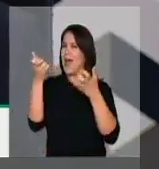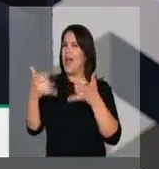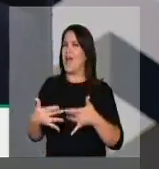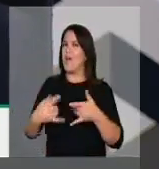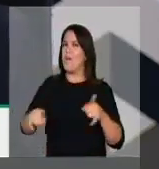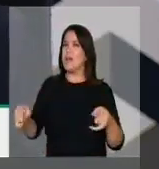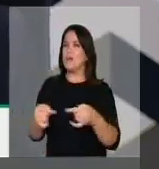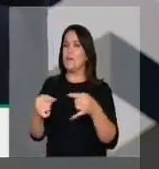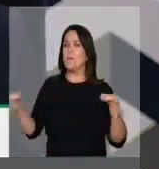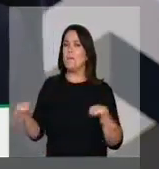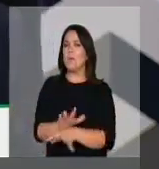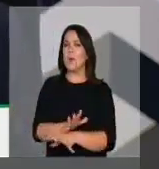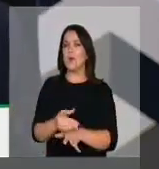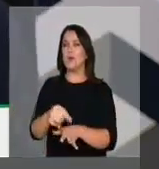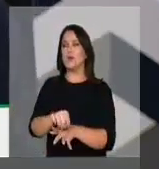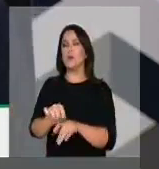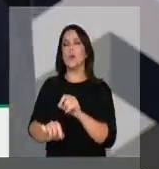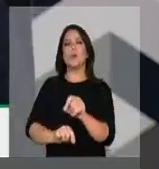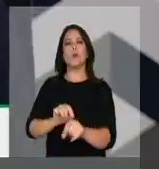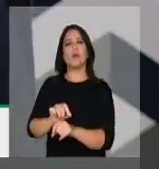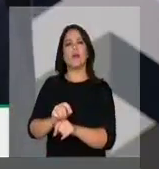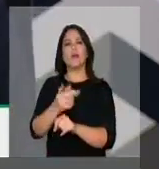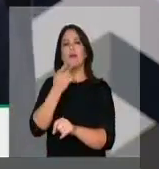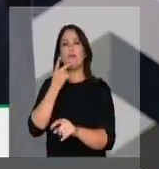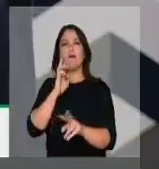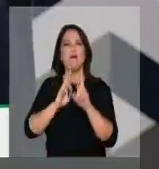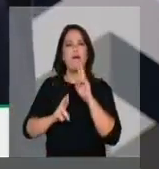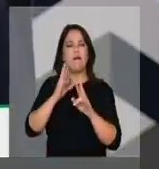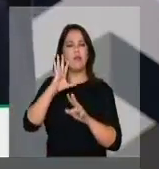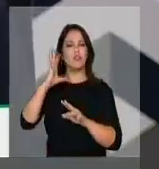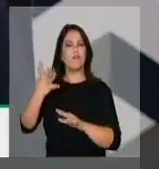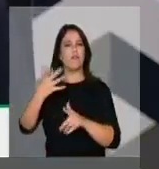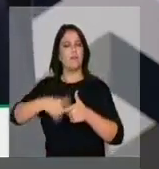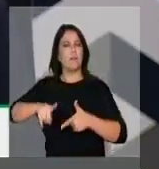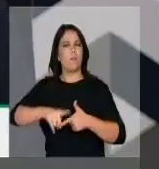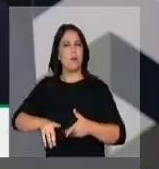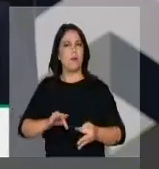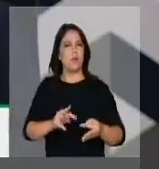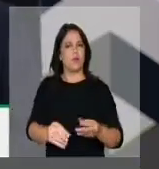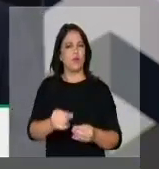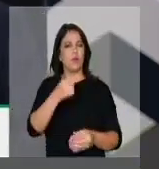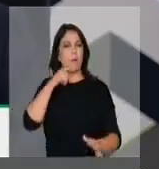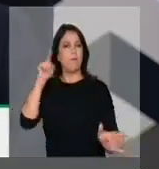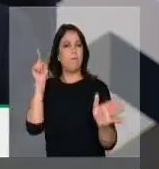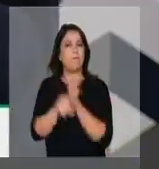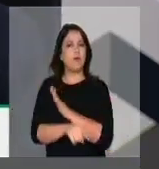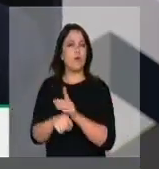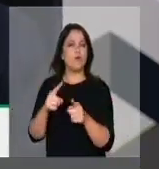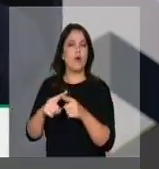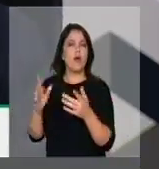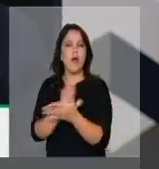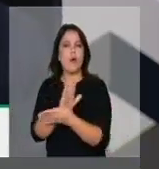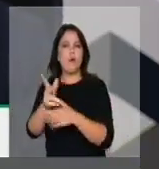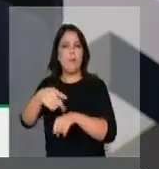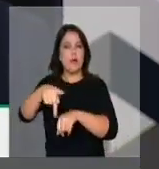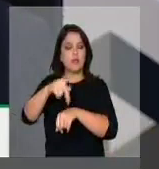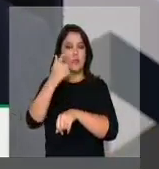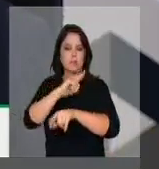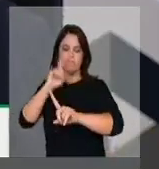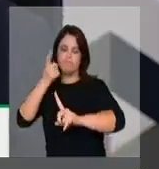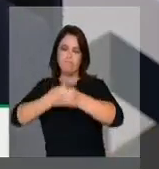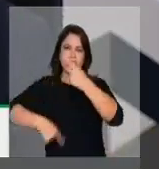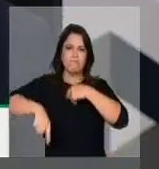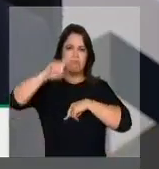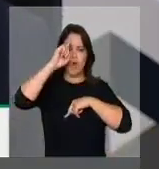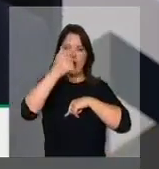argumento suficiente para responder, para resolver essa pergunta: por que determinadas nações prosperam,